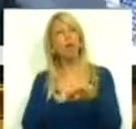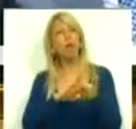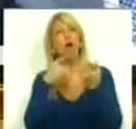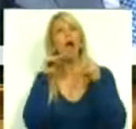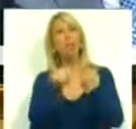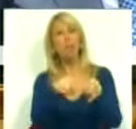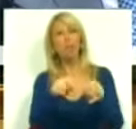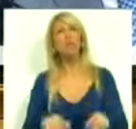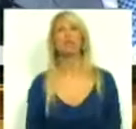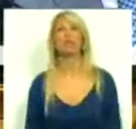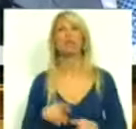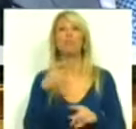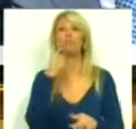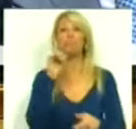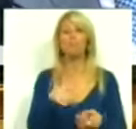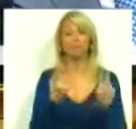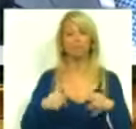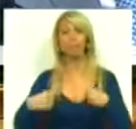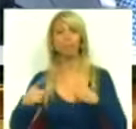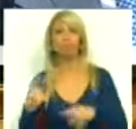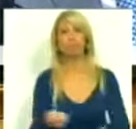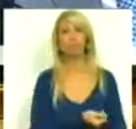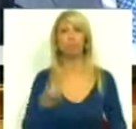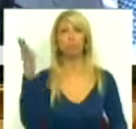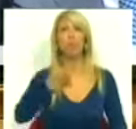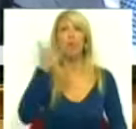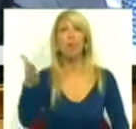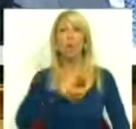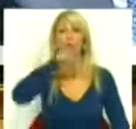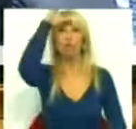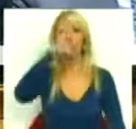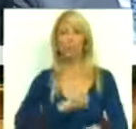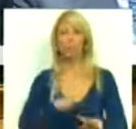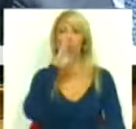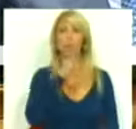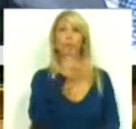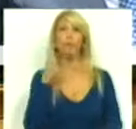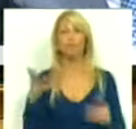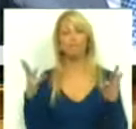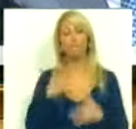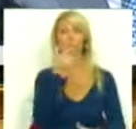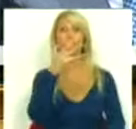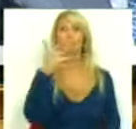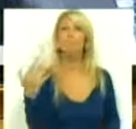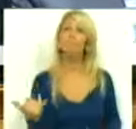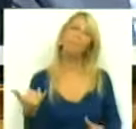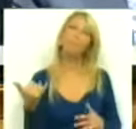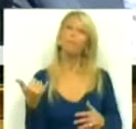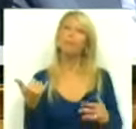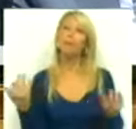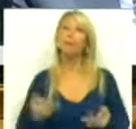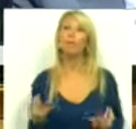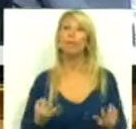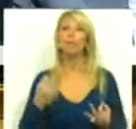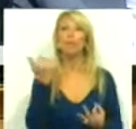que nas 11 sessões de audição que tivemos com o Sr. Ministro durante a execução do presente Orçamento de 2012, que representaram cerca